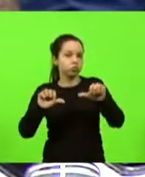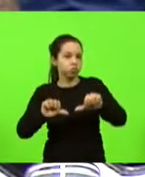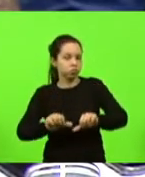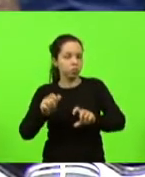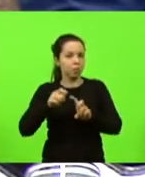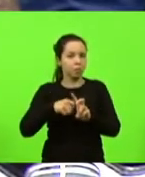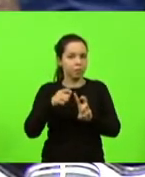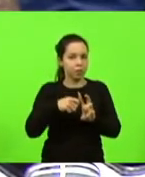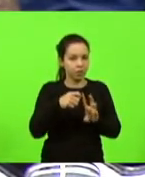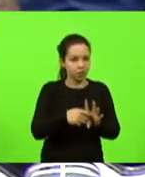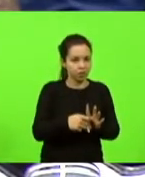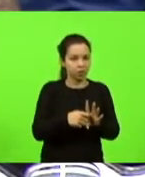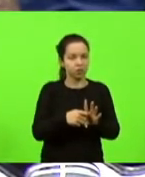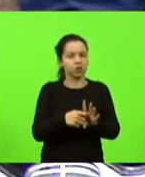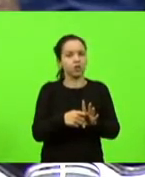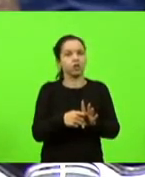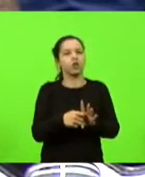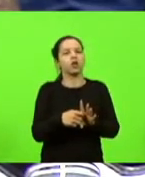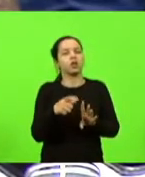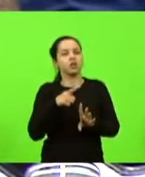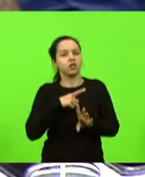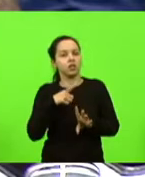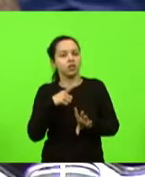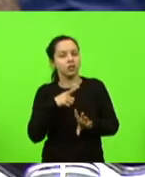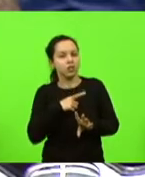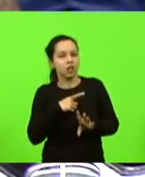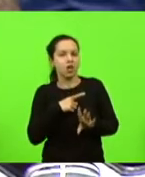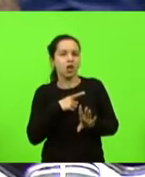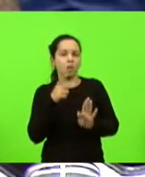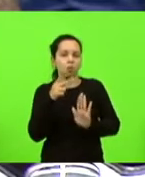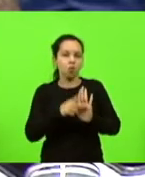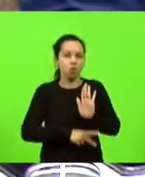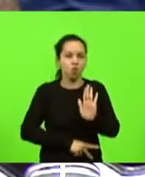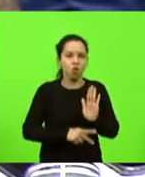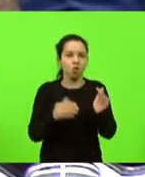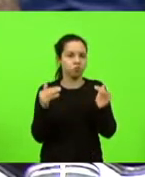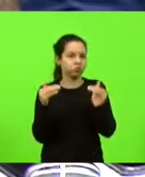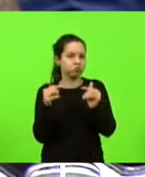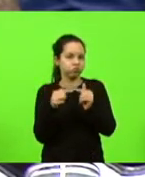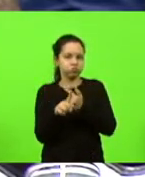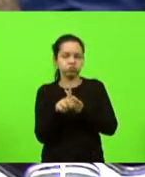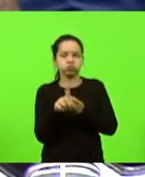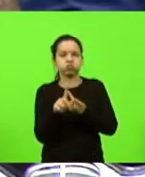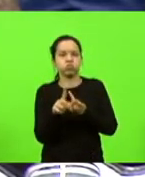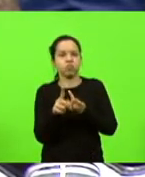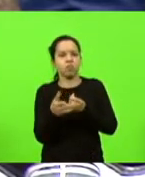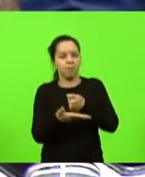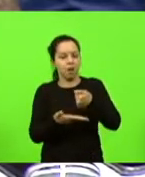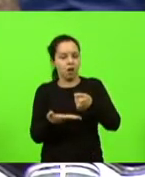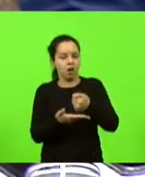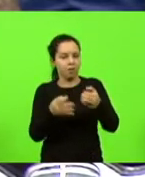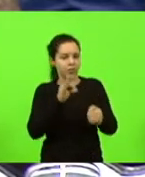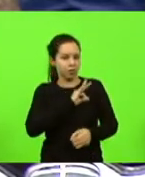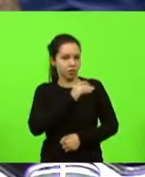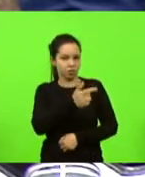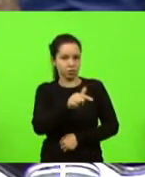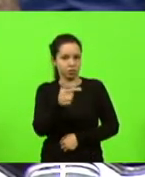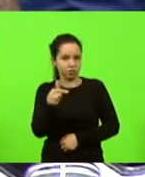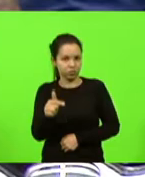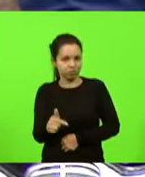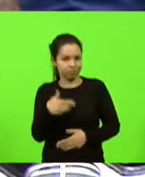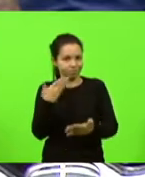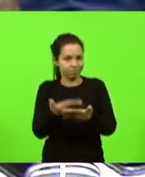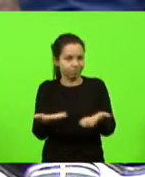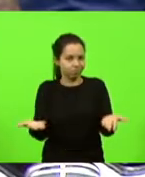nos últimos meses, com medidas incoerentes, com medidas que não seguiam nenhum embasamento técnico. Até hoje, para os senhores terem ideia, as medidas